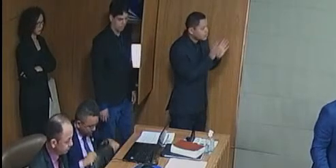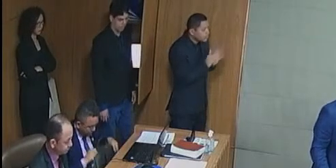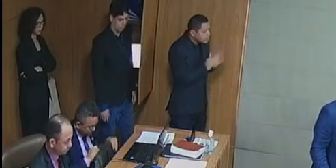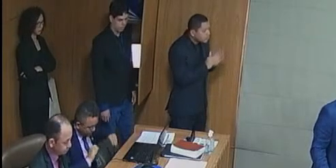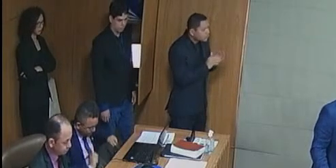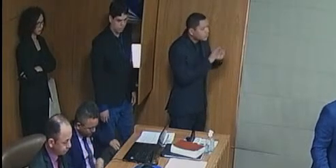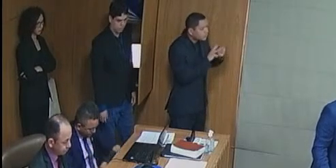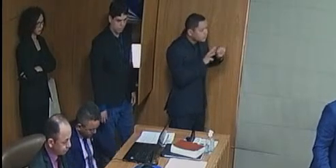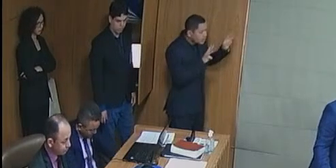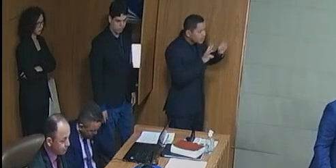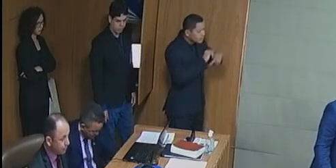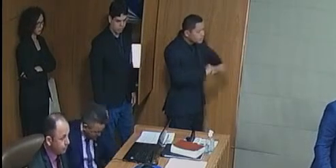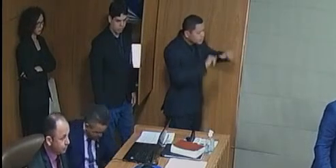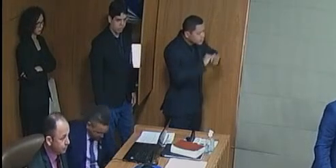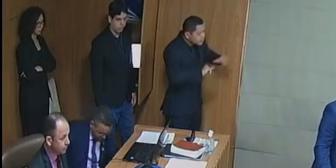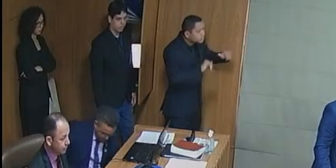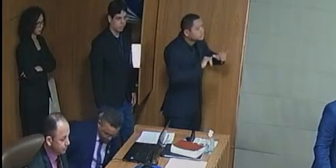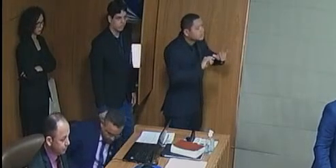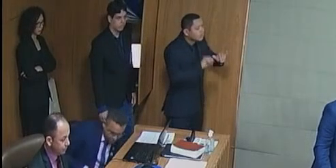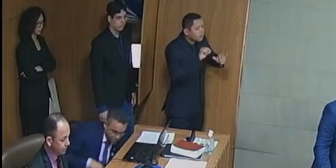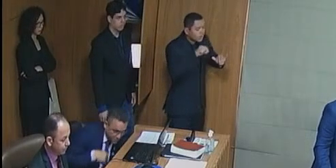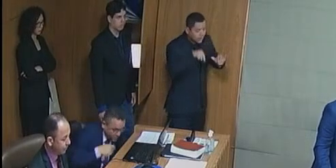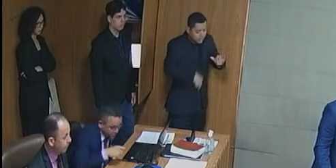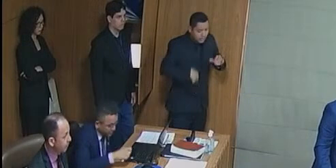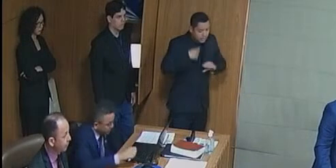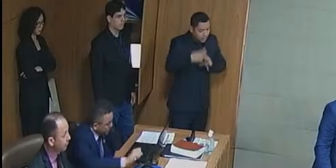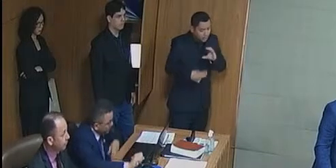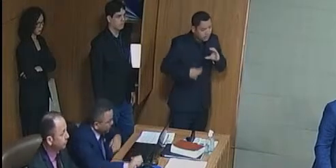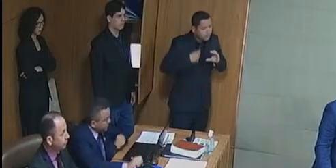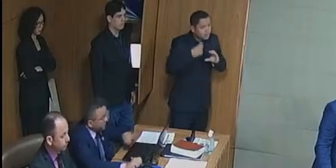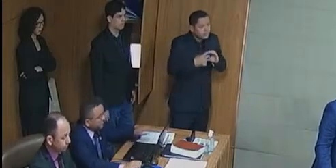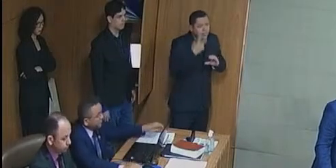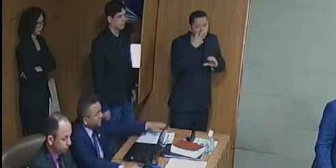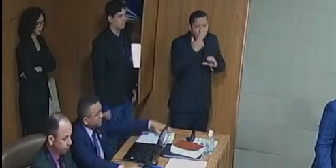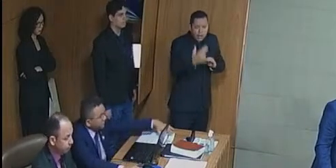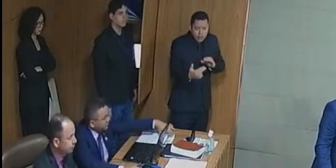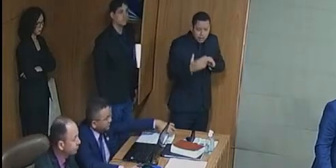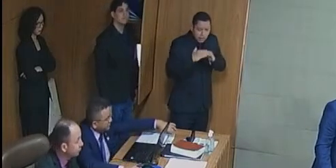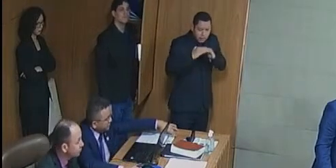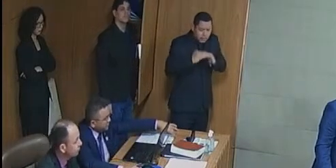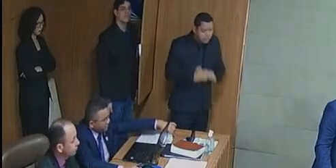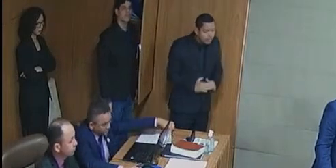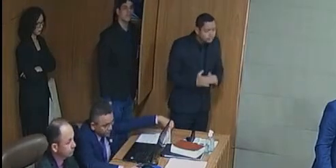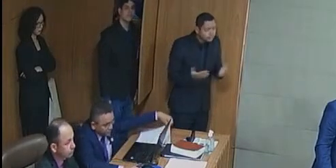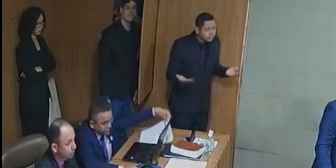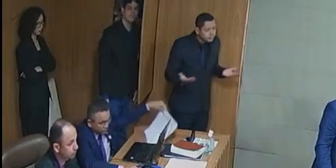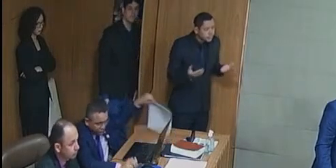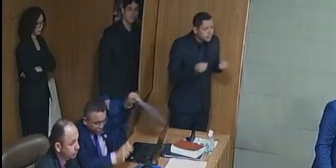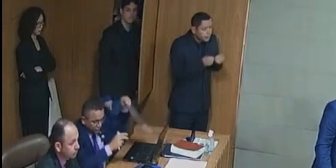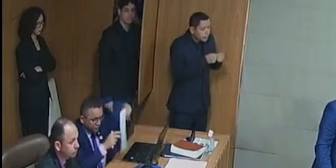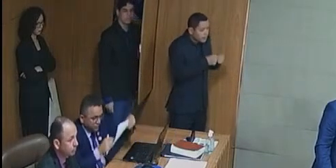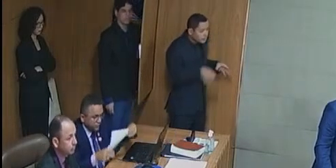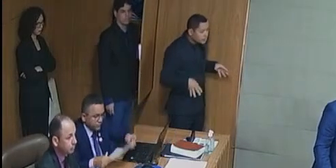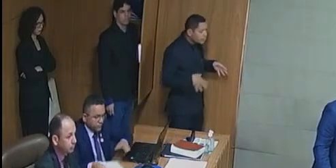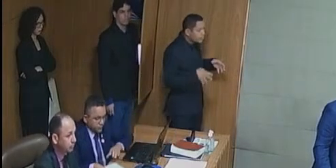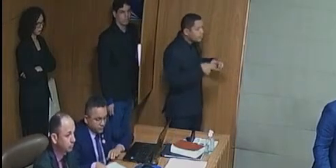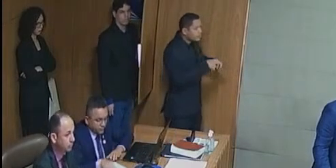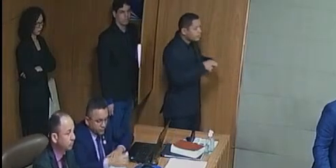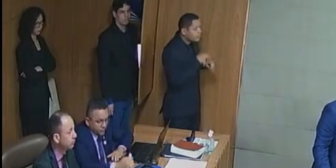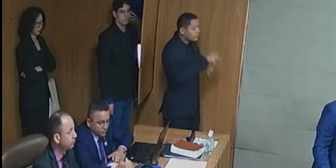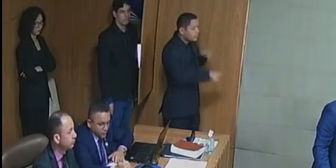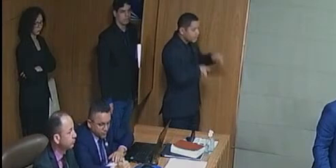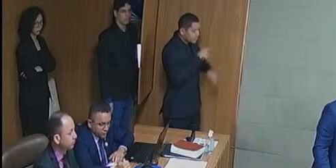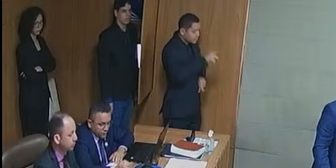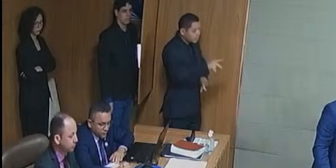políticos falam que essa Câmara entra numa linha de descrédito com a população por conta de